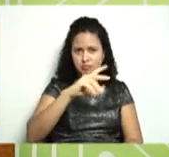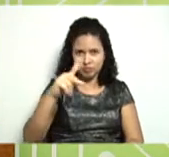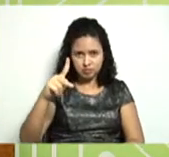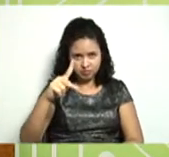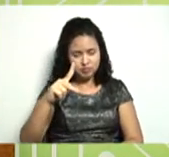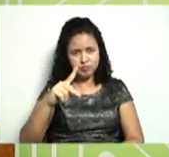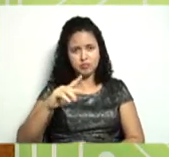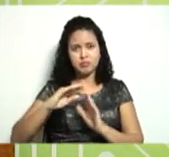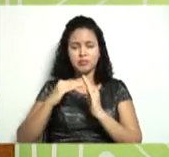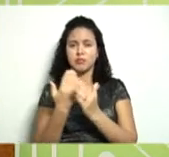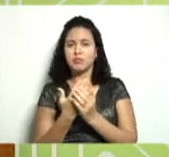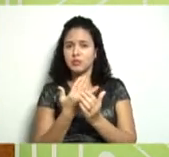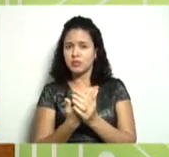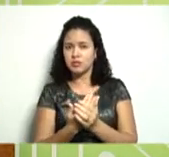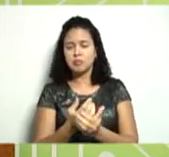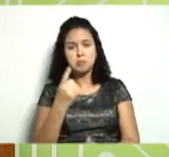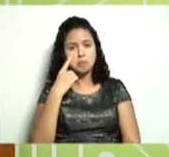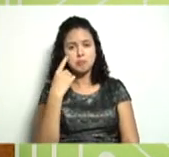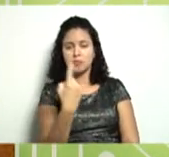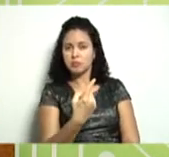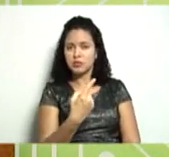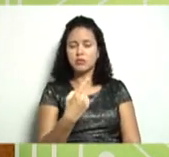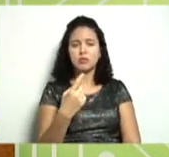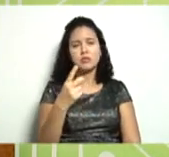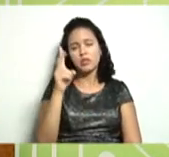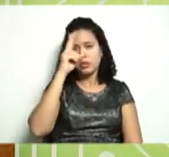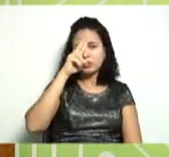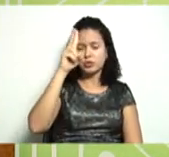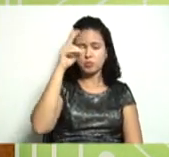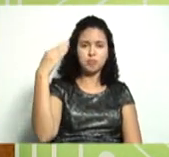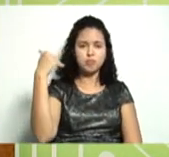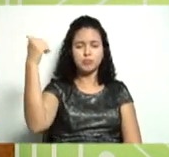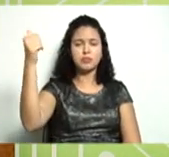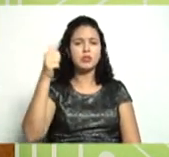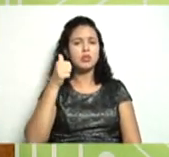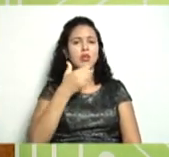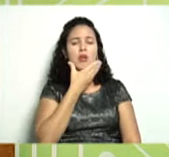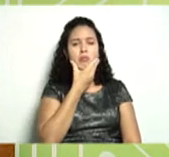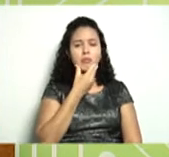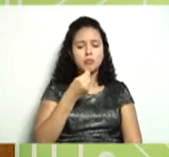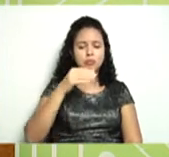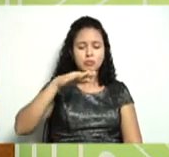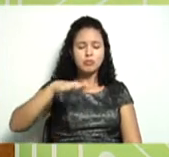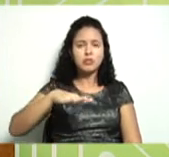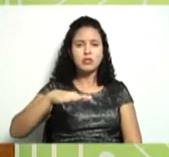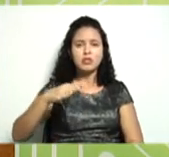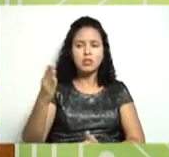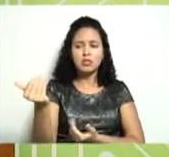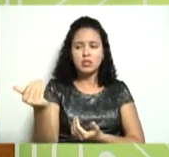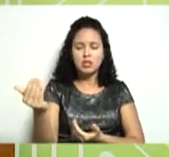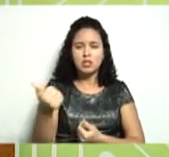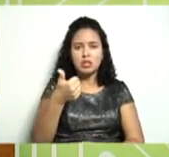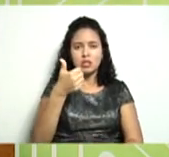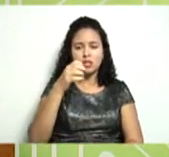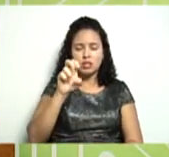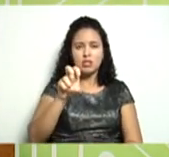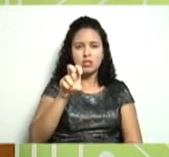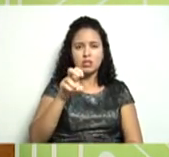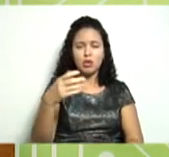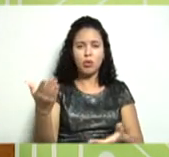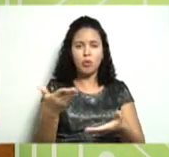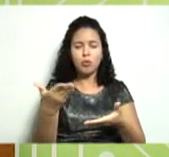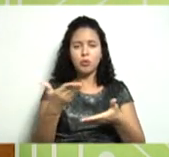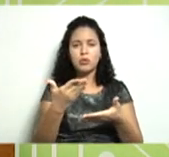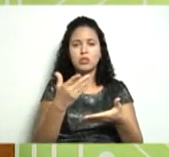Olha aí, nós estamos vendo uma história de sucesso de um menino que tem 15 anos, que já foi presidente e hoje ele